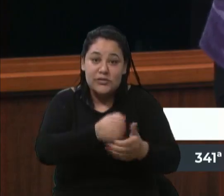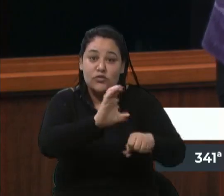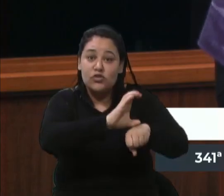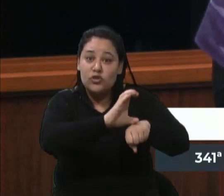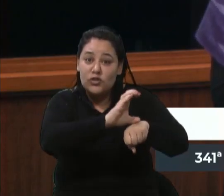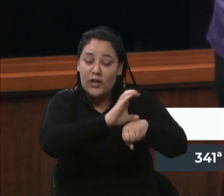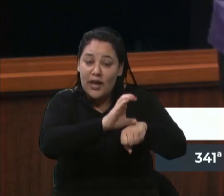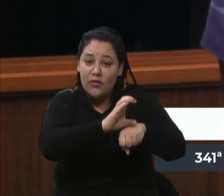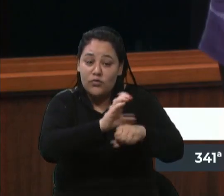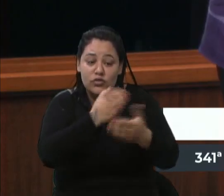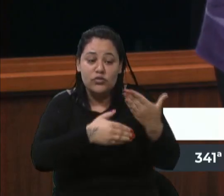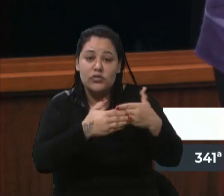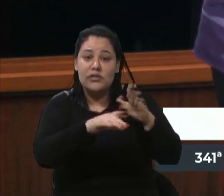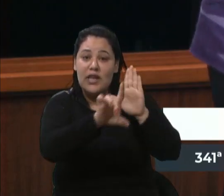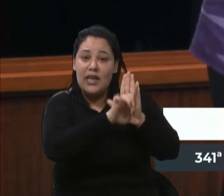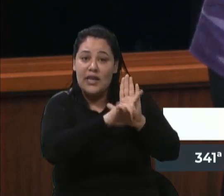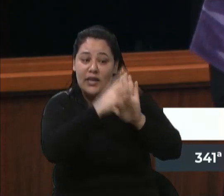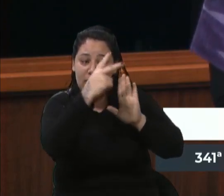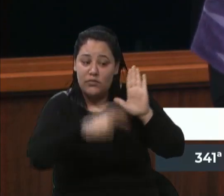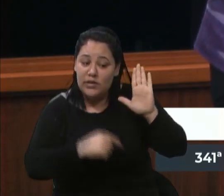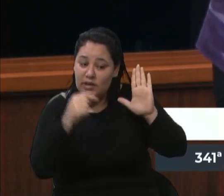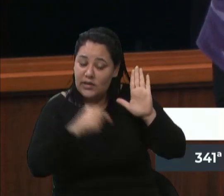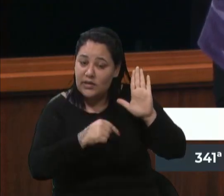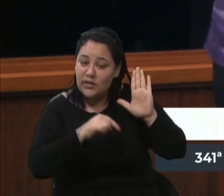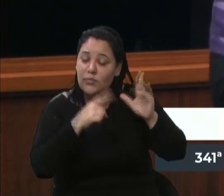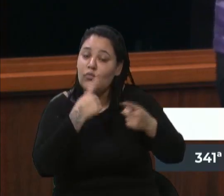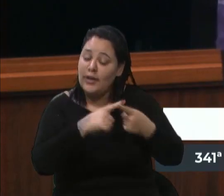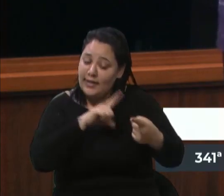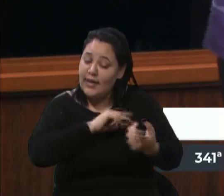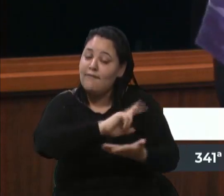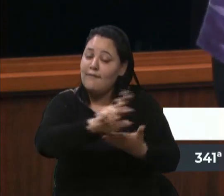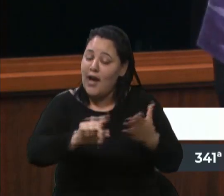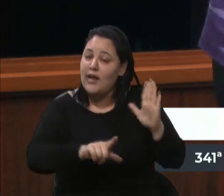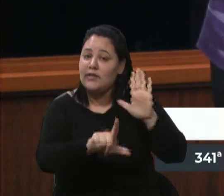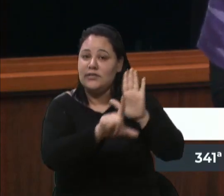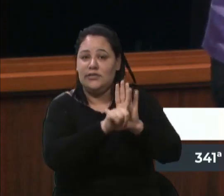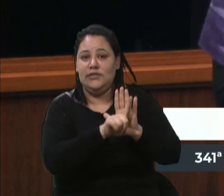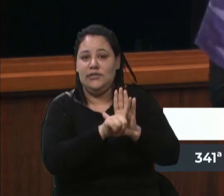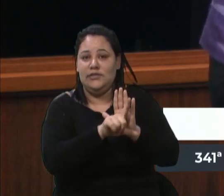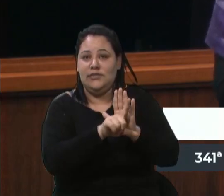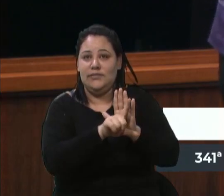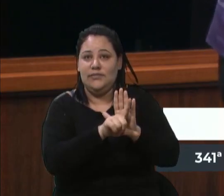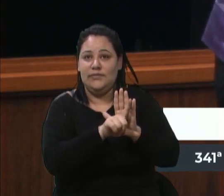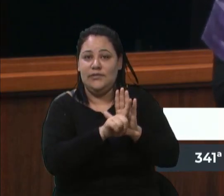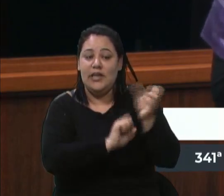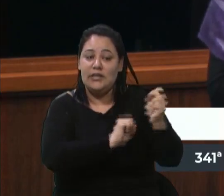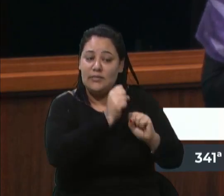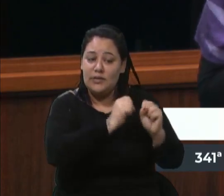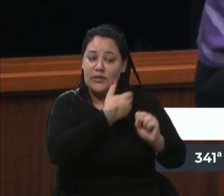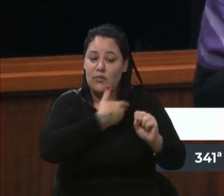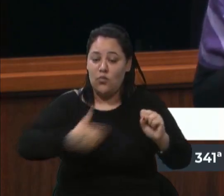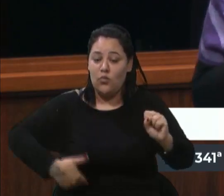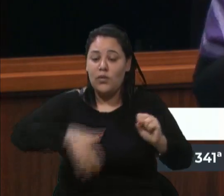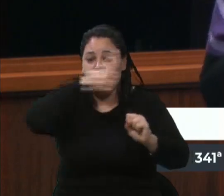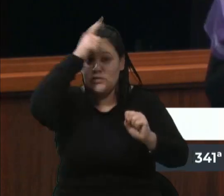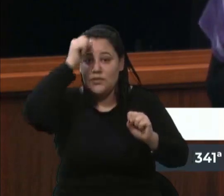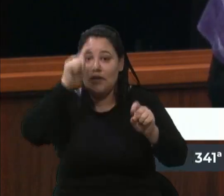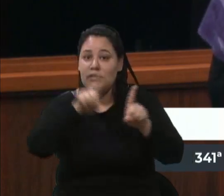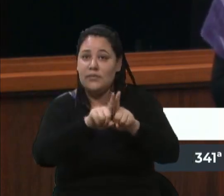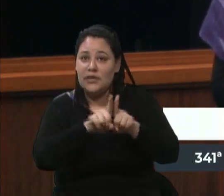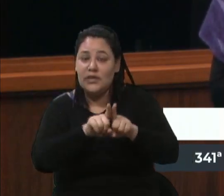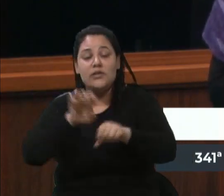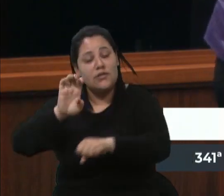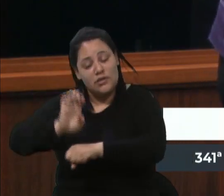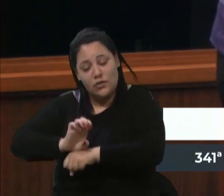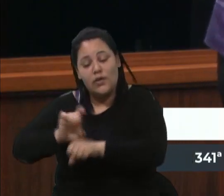aqui, só para citar algumas, porque tem várias outras, que os órgãos públicos municipais, também os